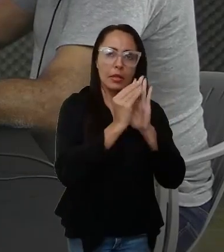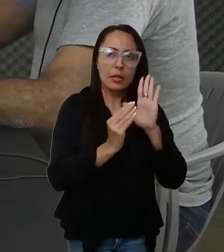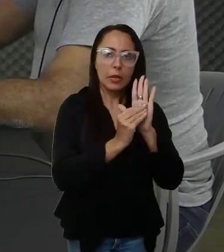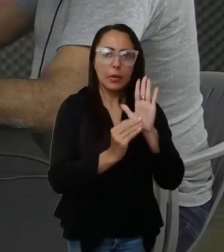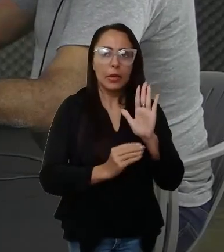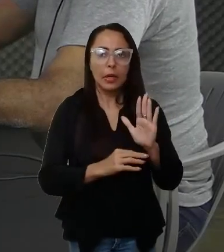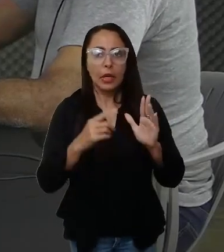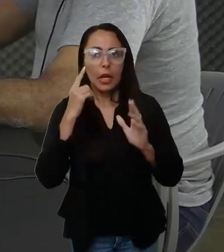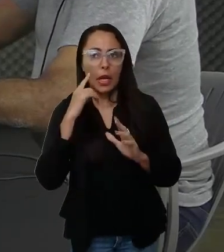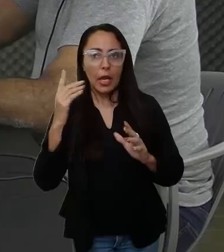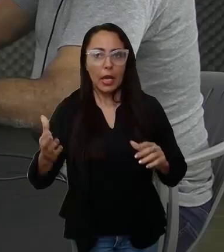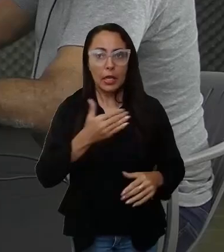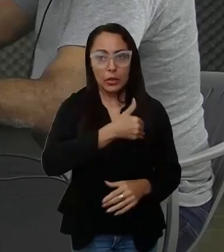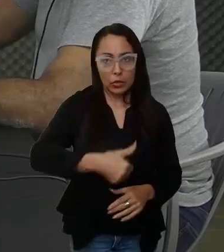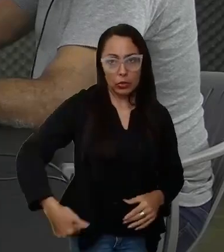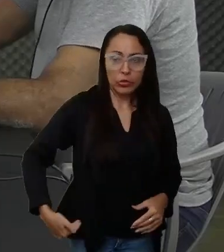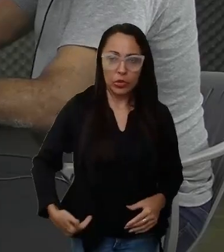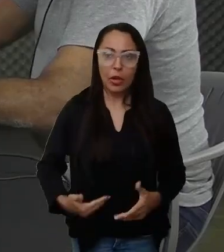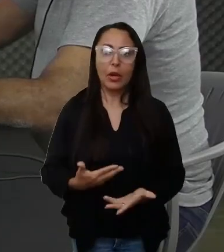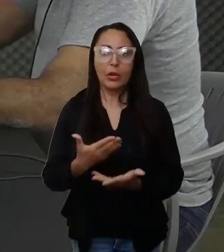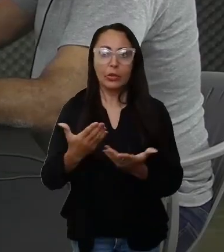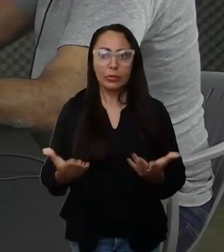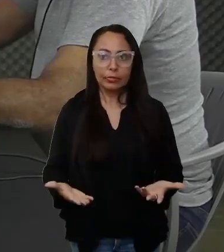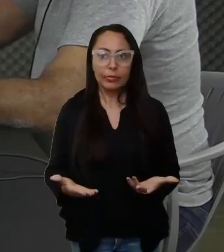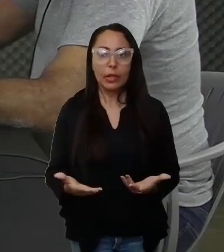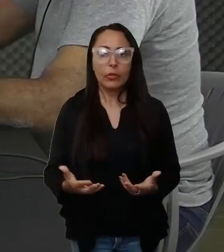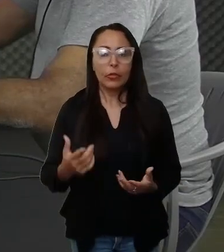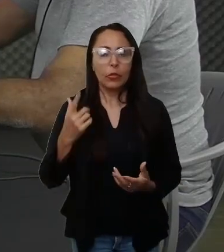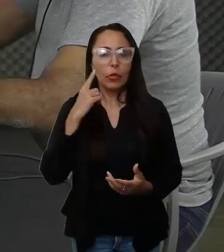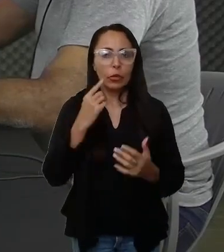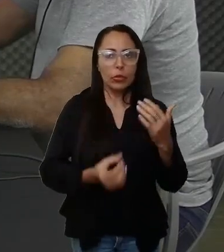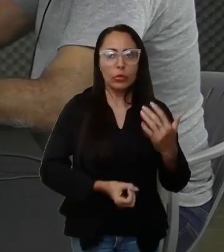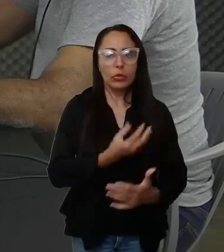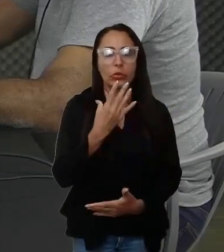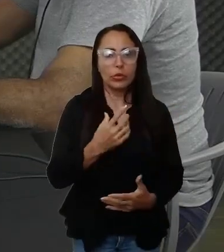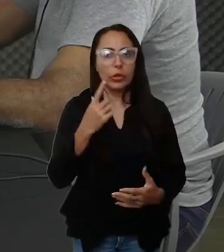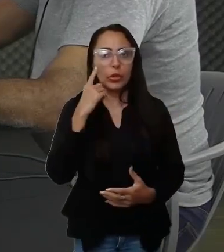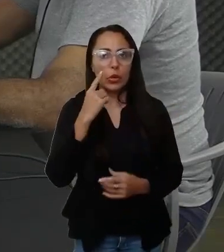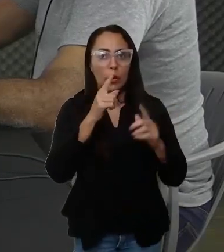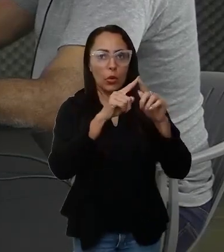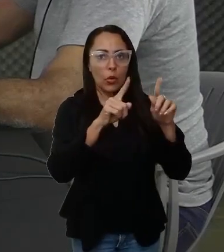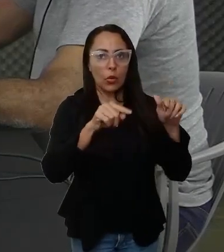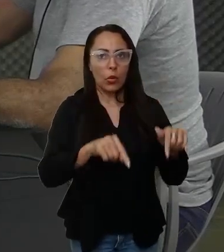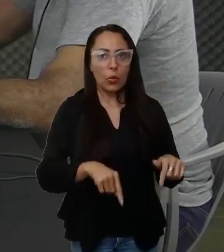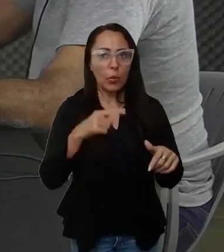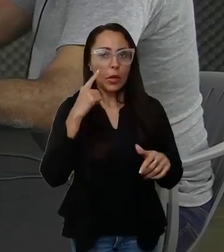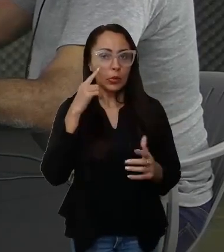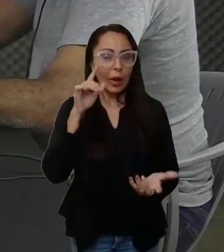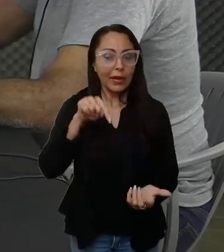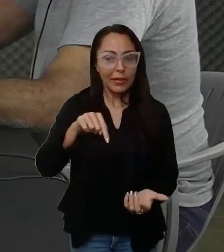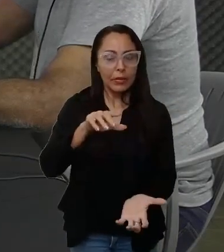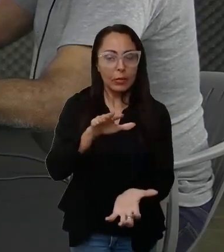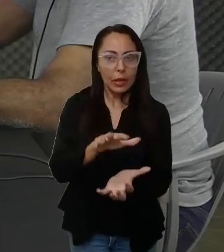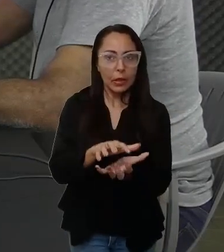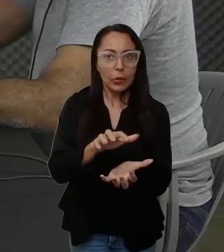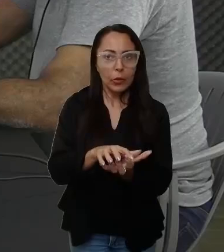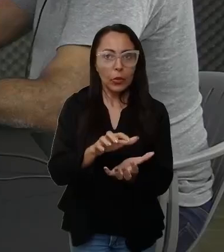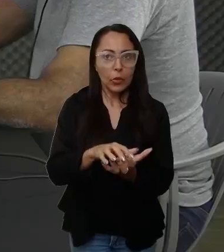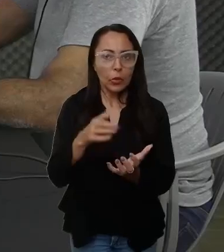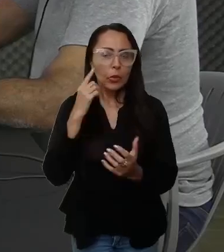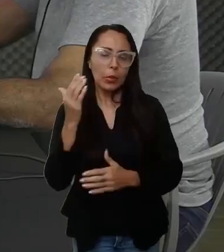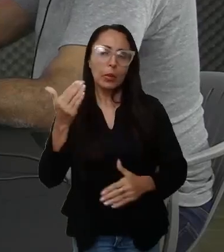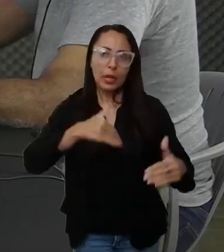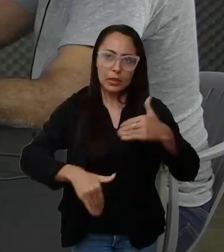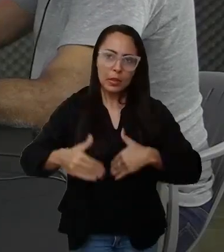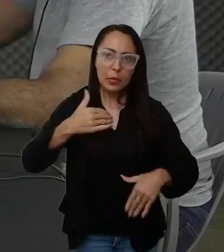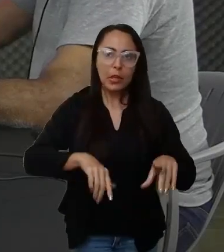relação ao governo do estado, foi lançado recentemente o Plano de Descarbonização de Pernambuco, e que eu também participei